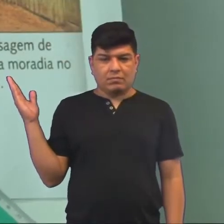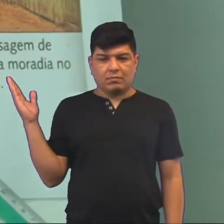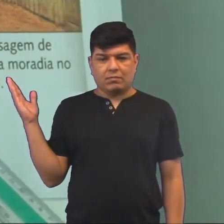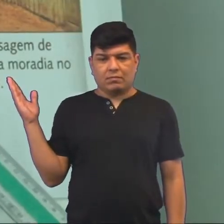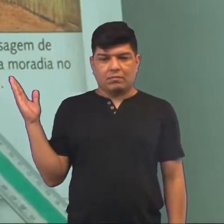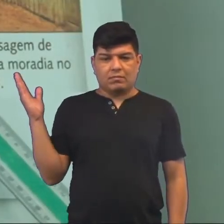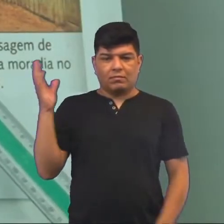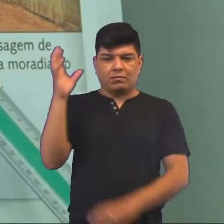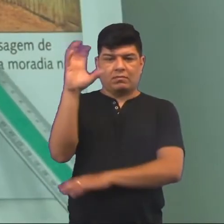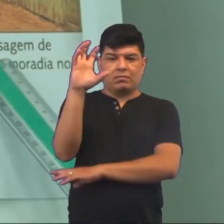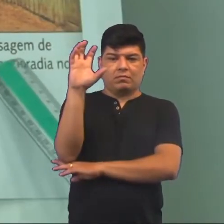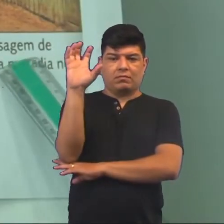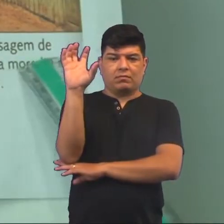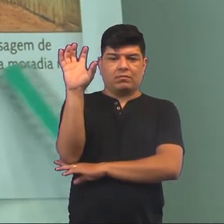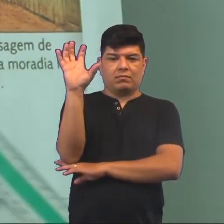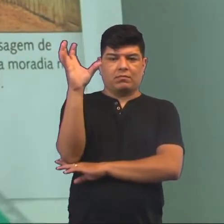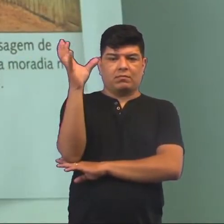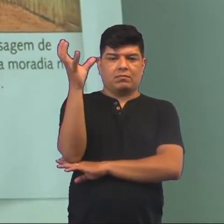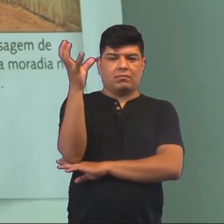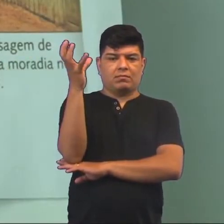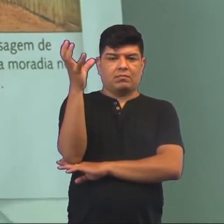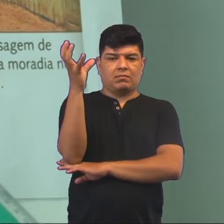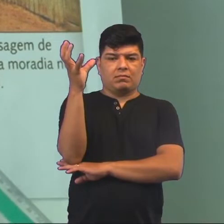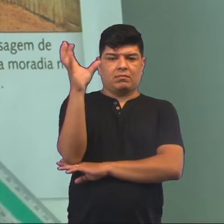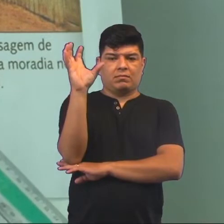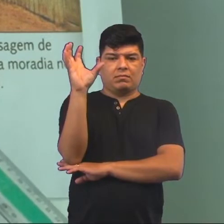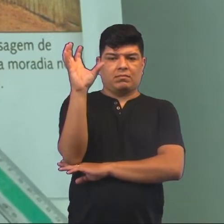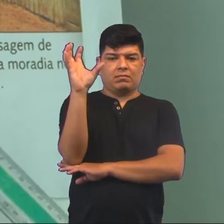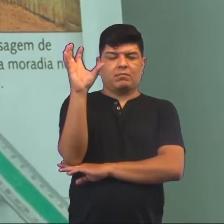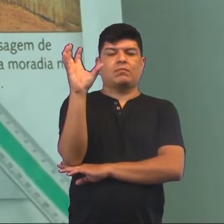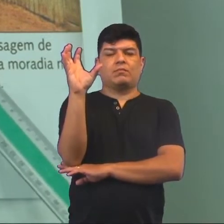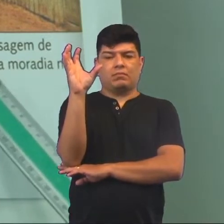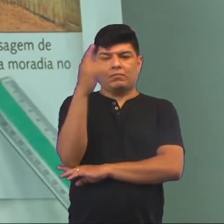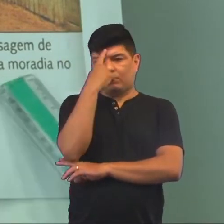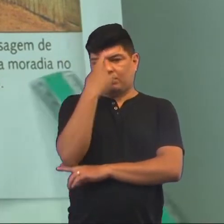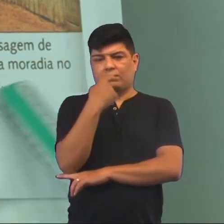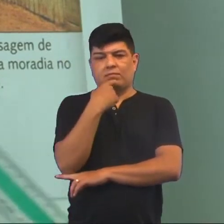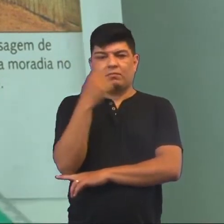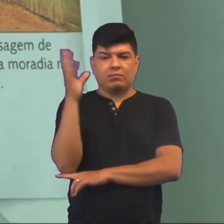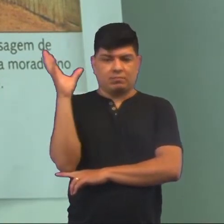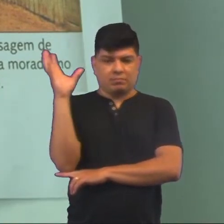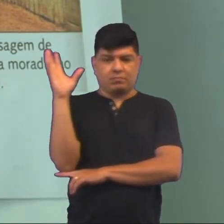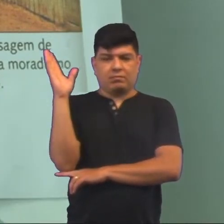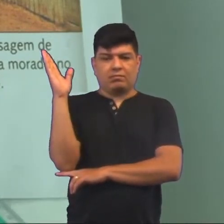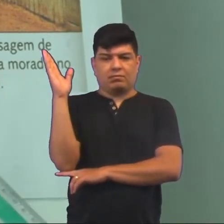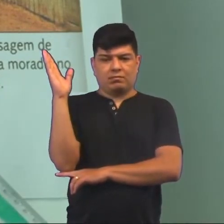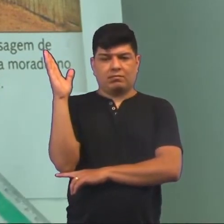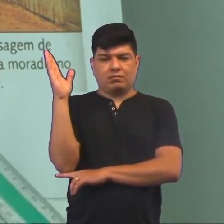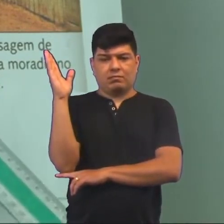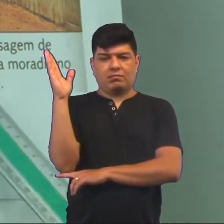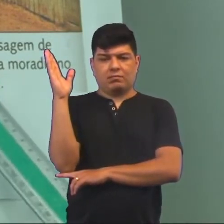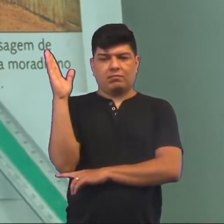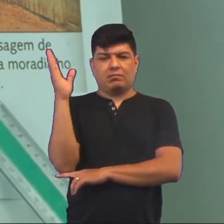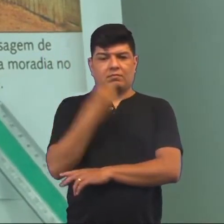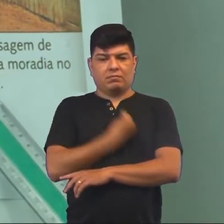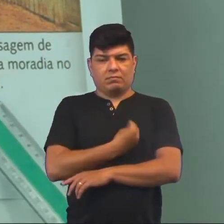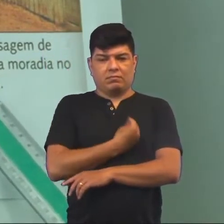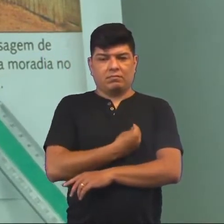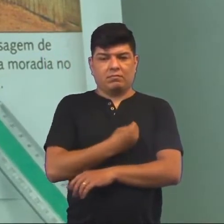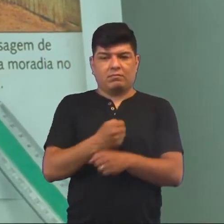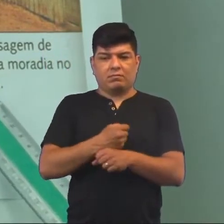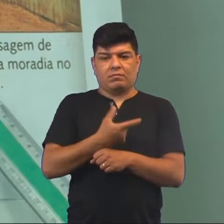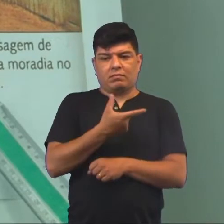A antena parabólica já faz parte da paisagem de muitas propriedades rurais, como nessa moradia do estado do Mato Grosso. É uma